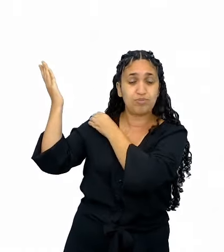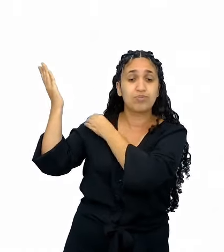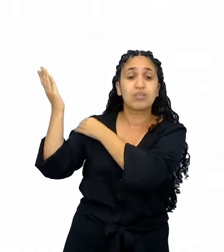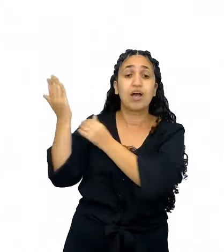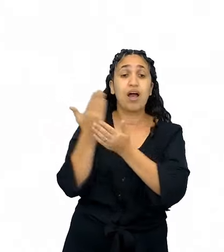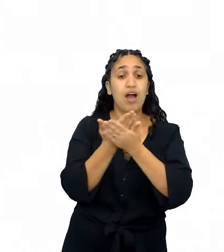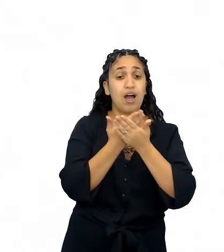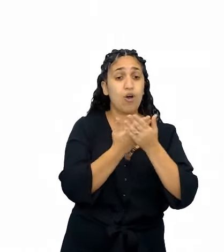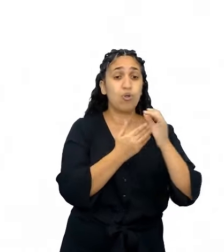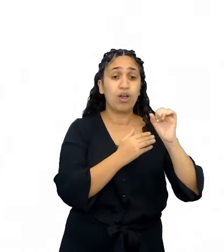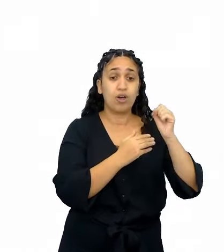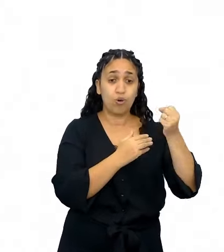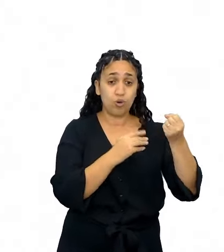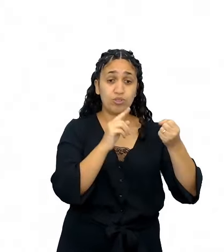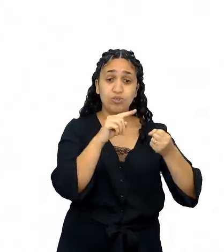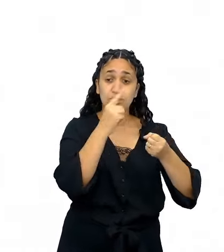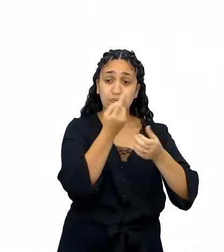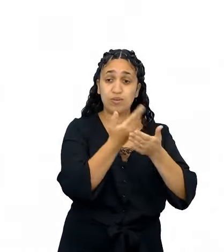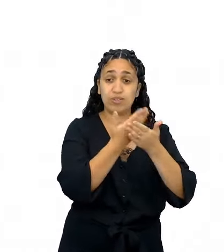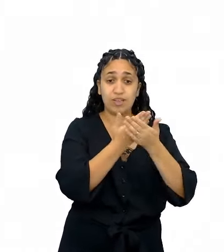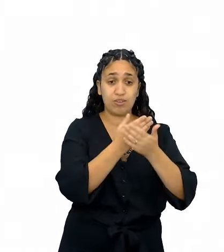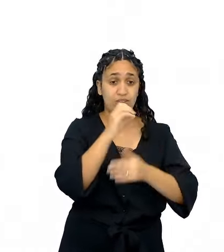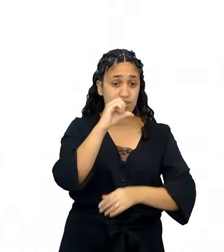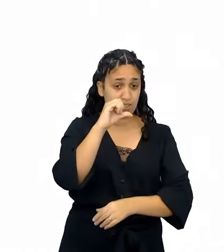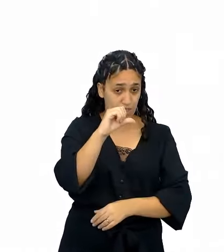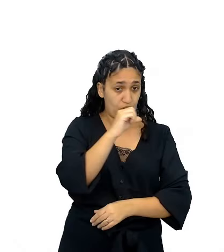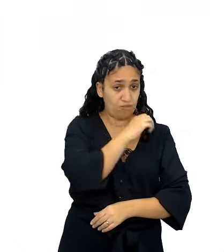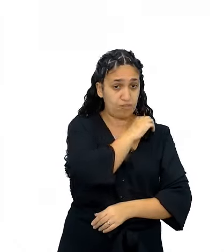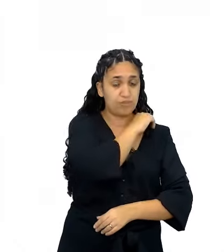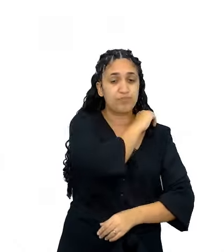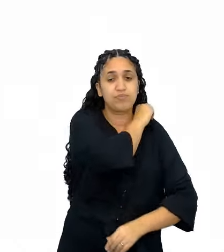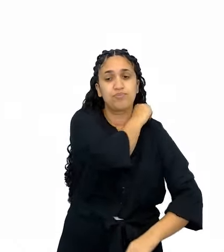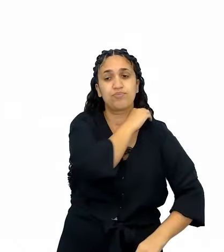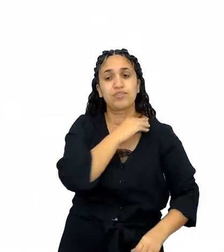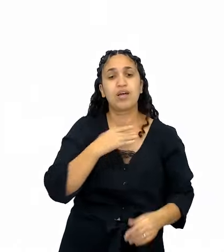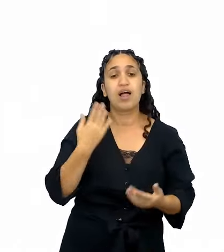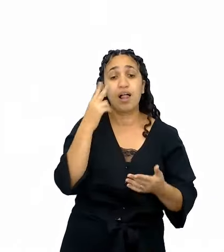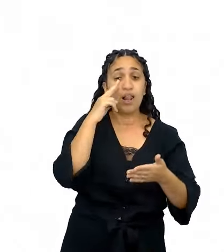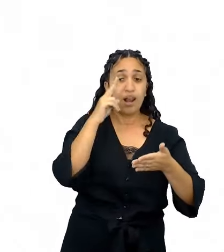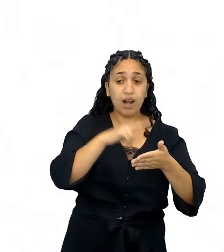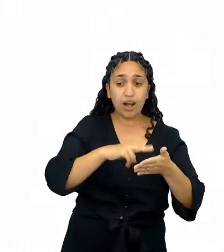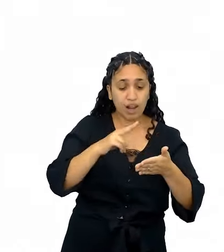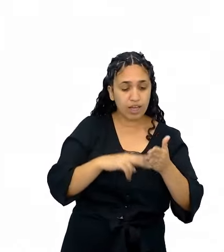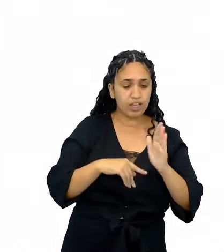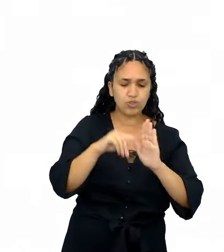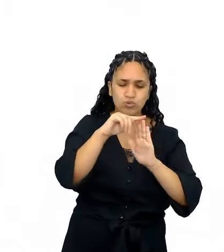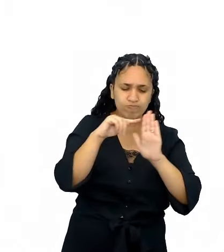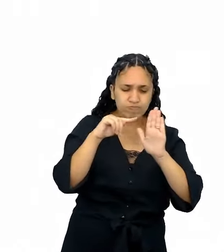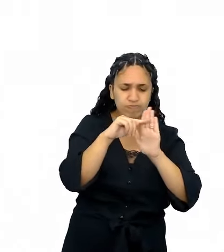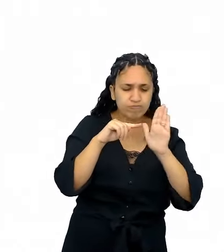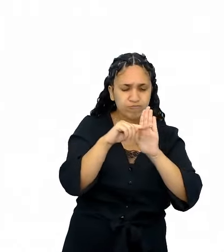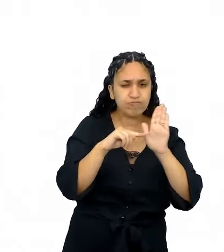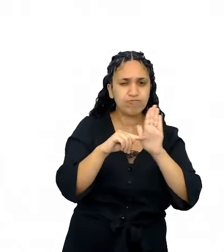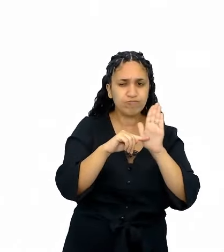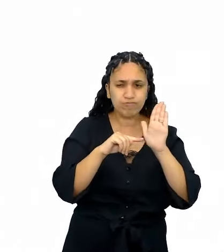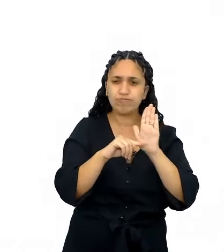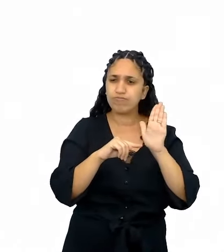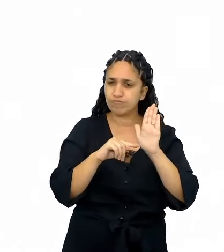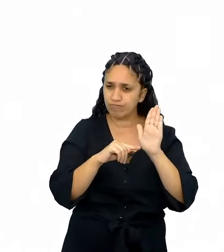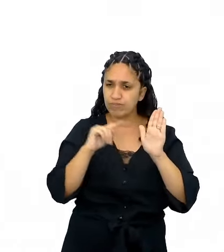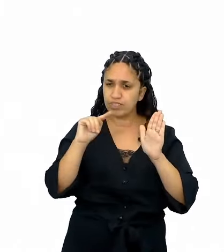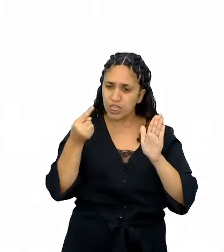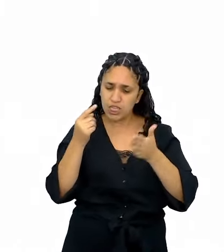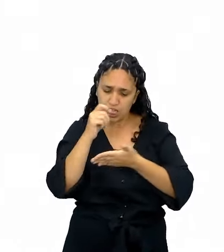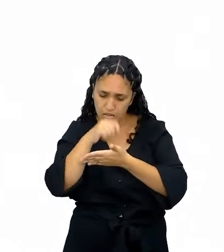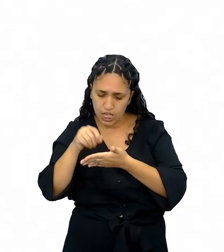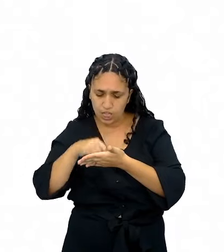e tomando notas. São 3 atividades. A 1, ler colaborativamente com os colegas o texto